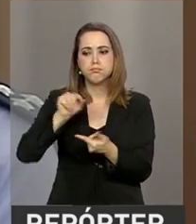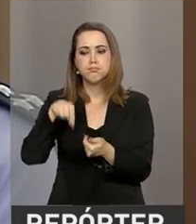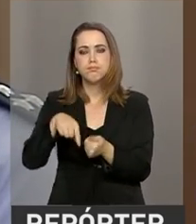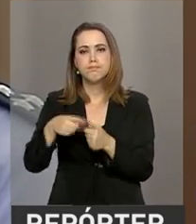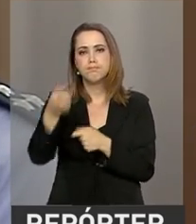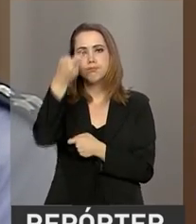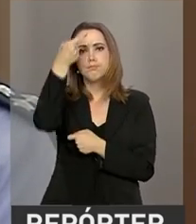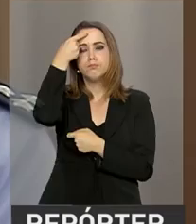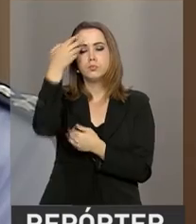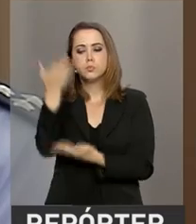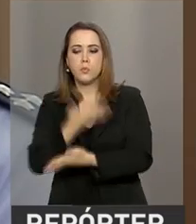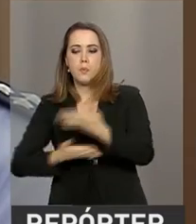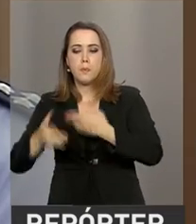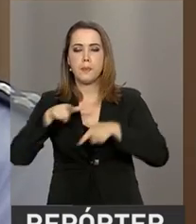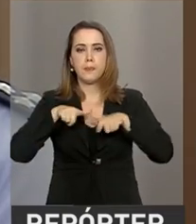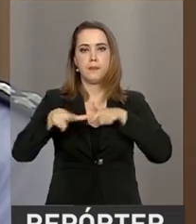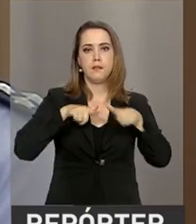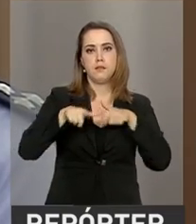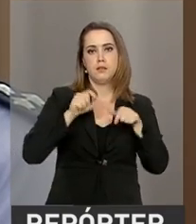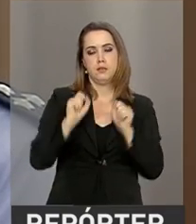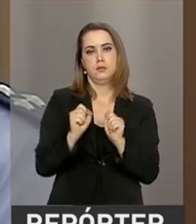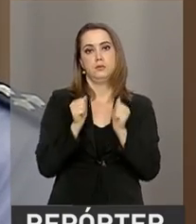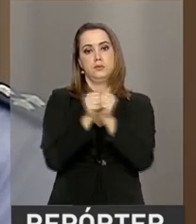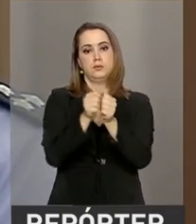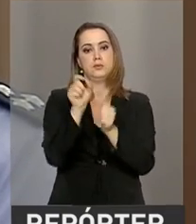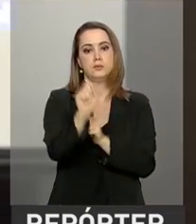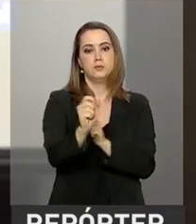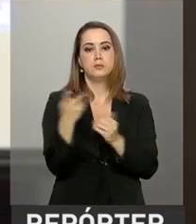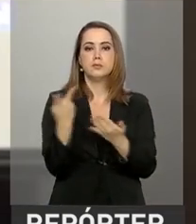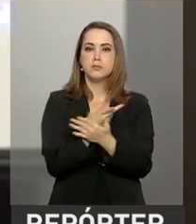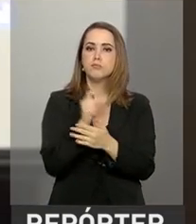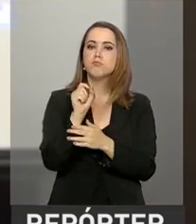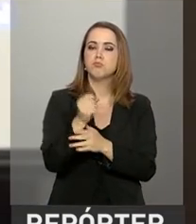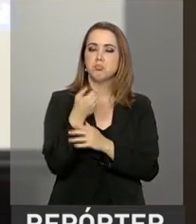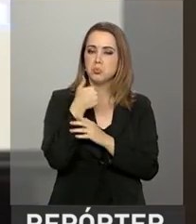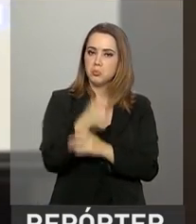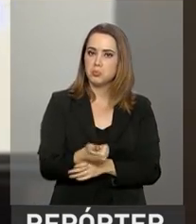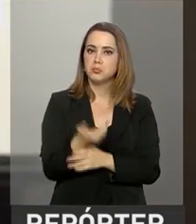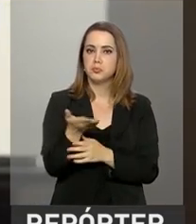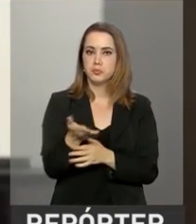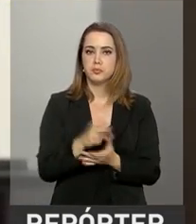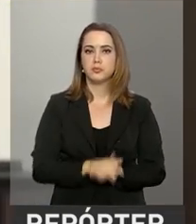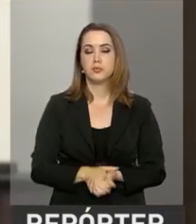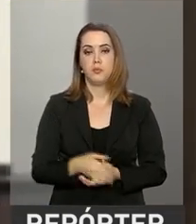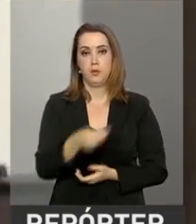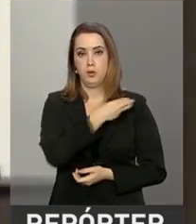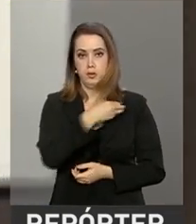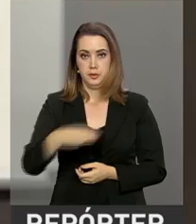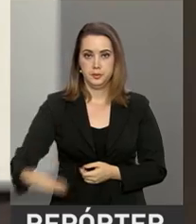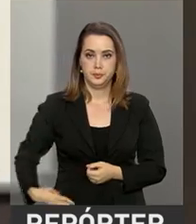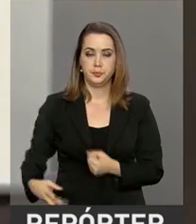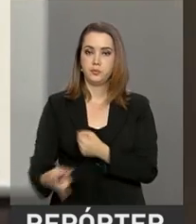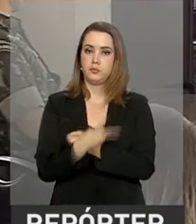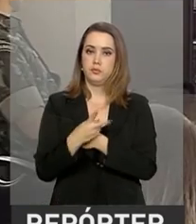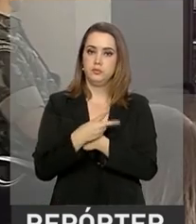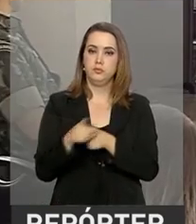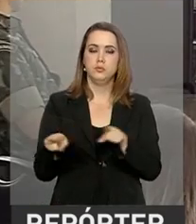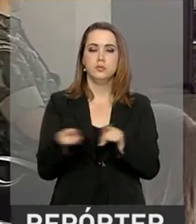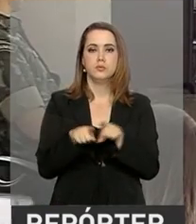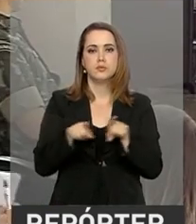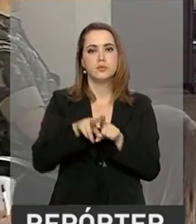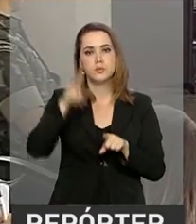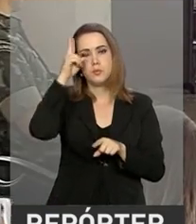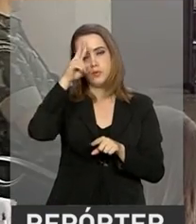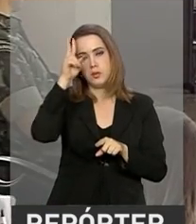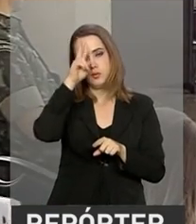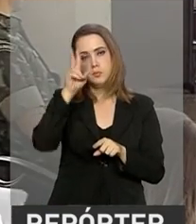cooperando conosco aqui. E isso funcionou muito bem a contento. O ministro da Defesa também lembrou que a operação ainda não acabou e que o